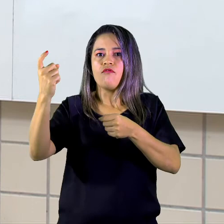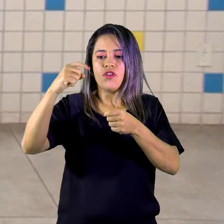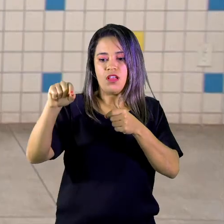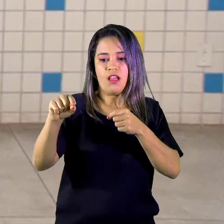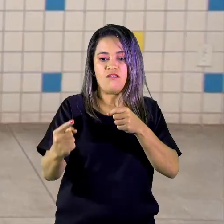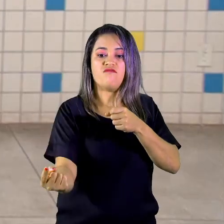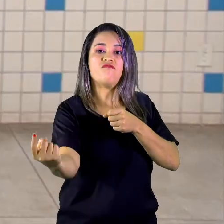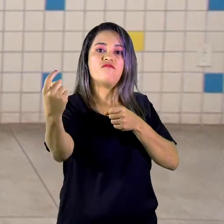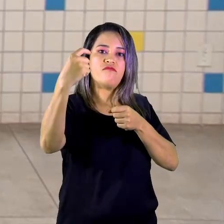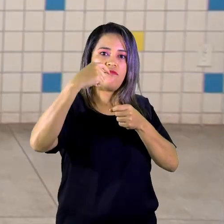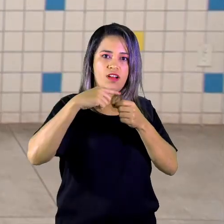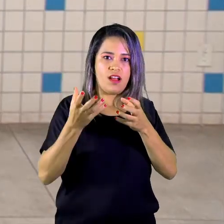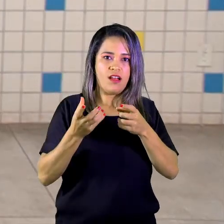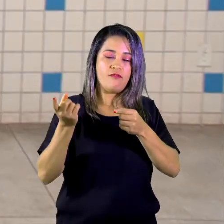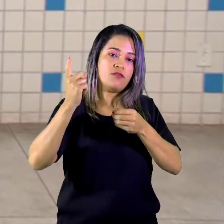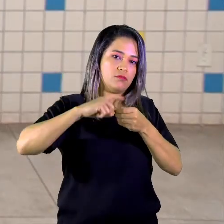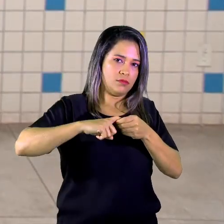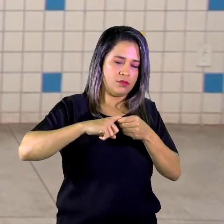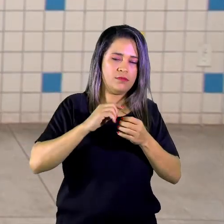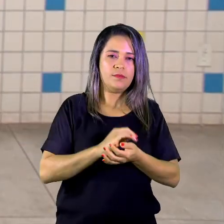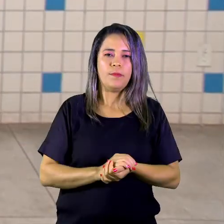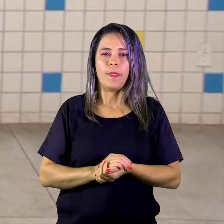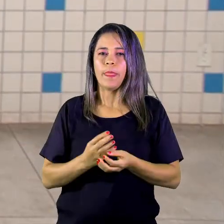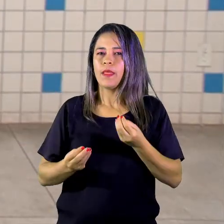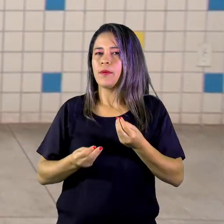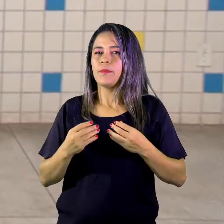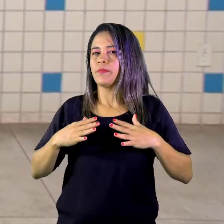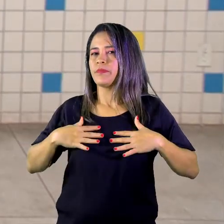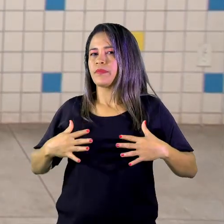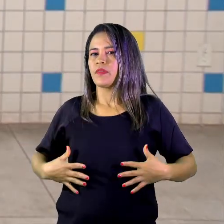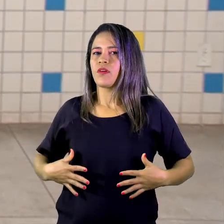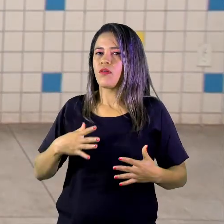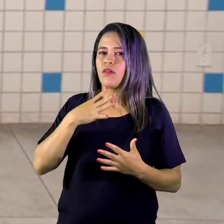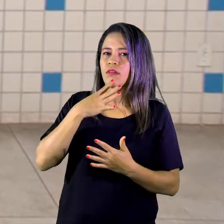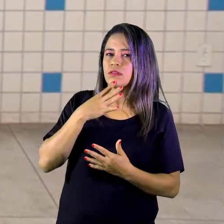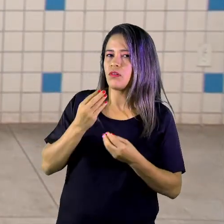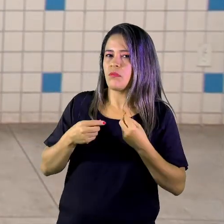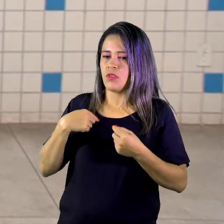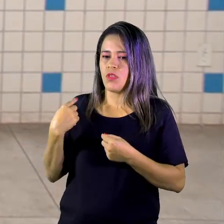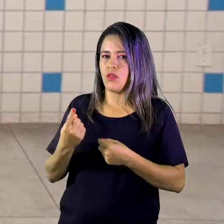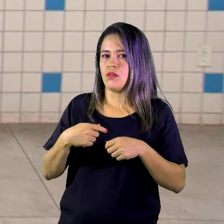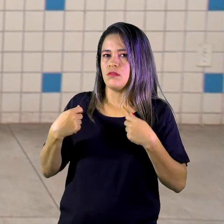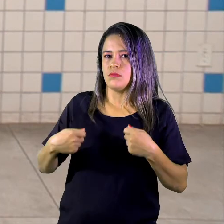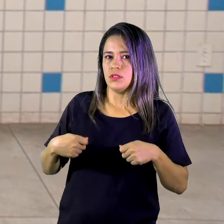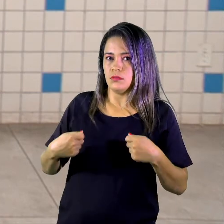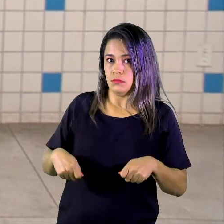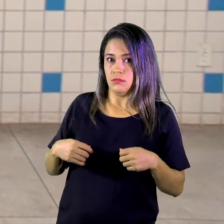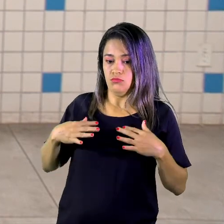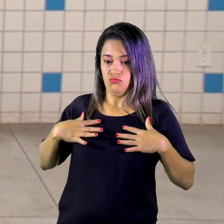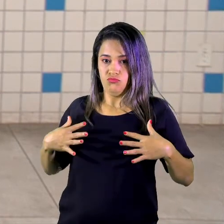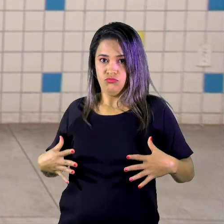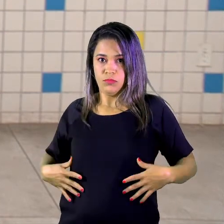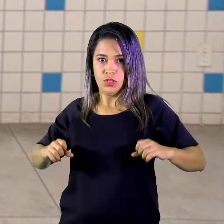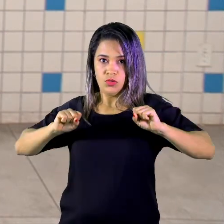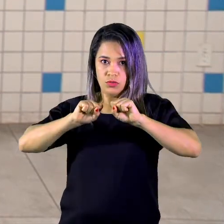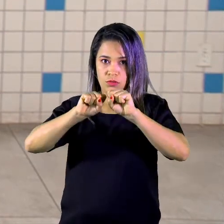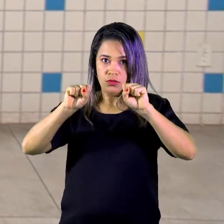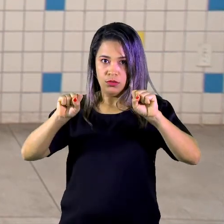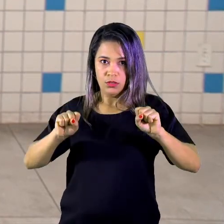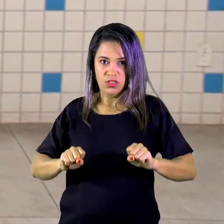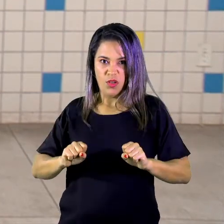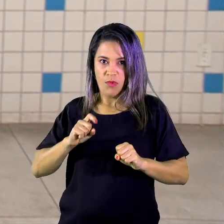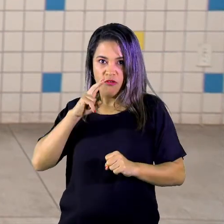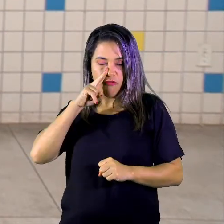antígeno. Como fortalecer o nosso sistema imunológico? Nós temos necessidade de manter o nosso sistema imunológico forte